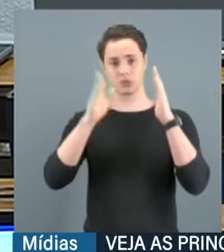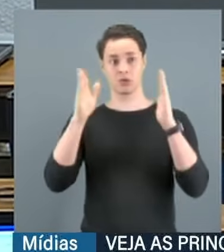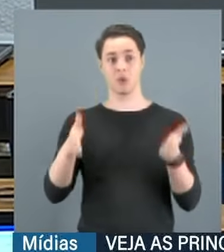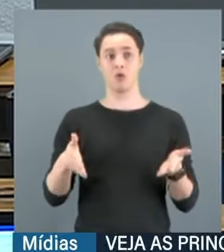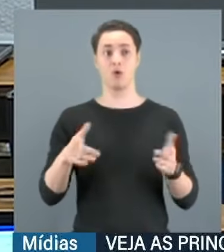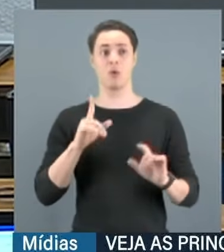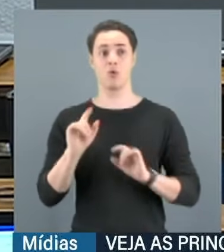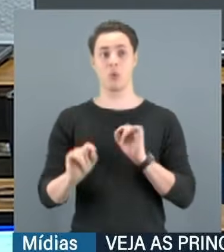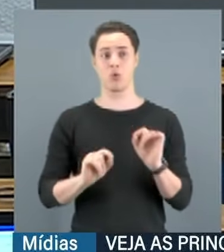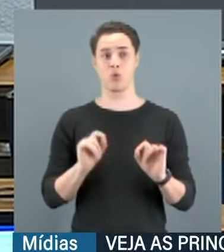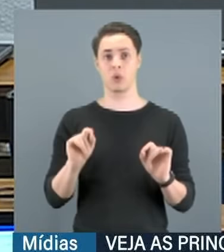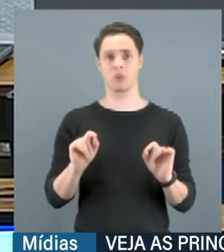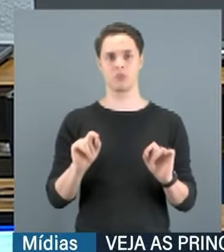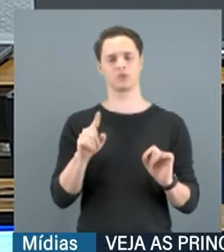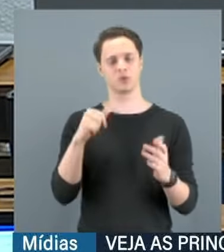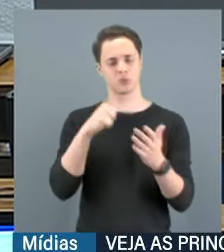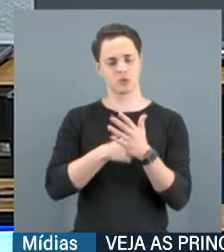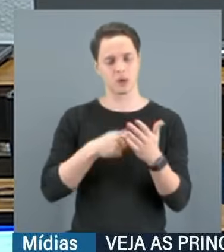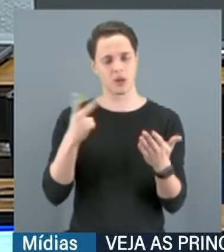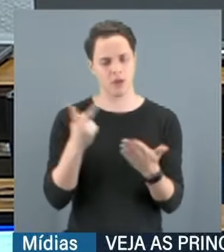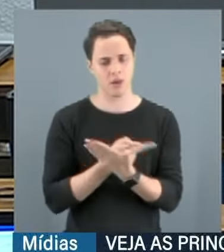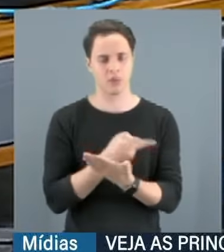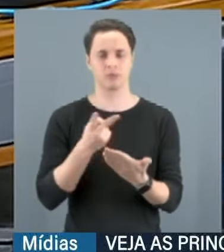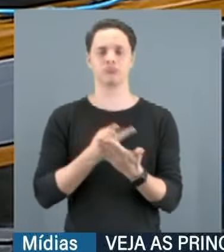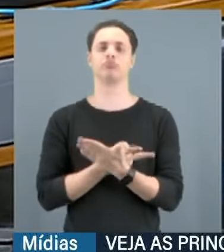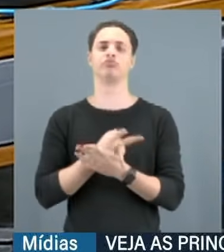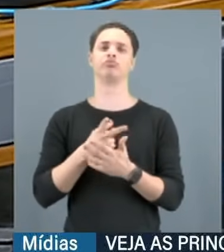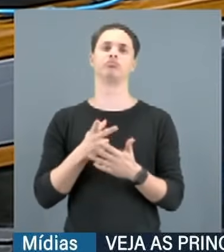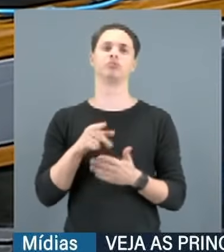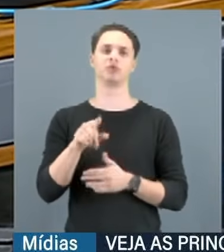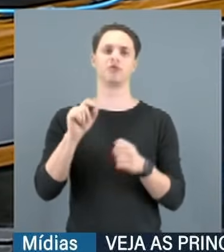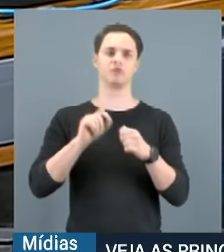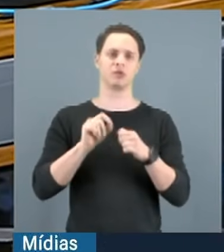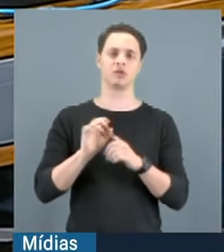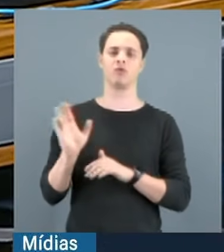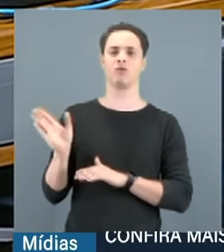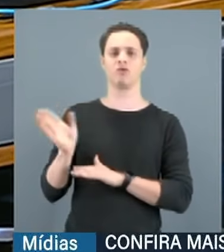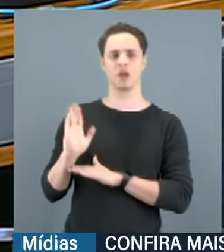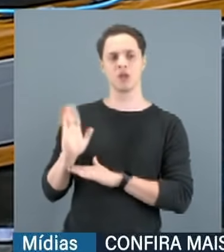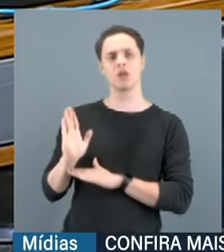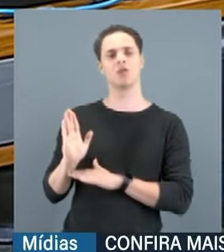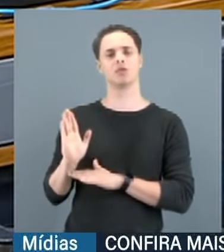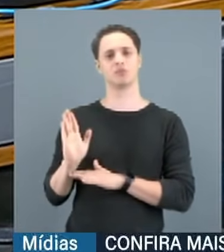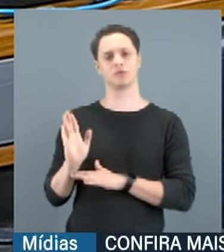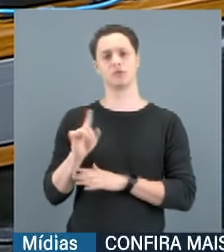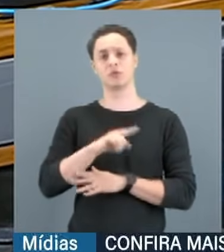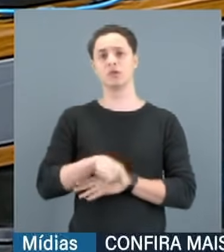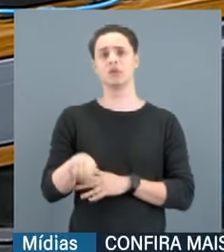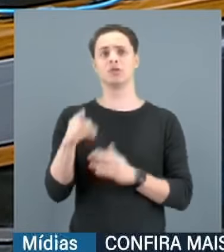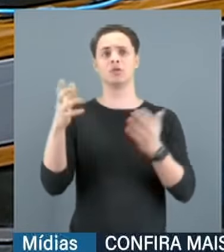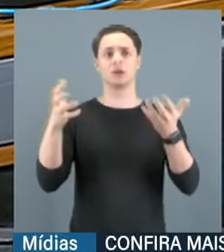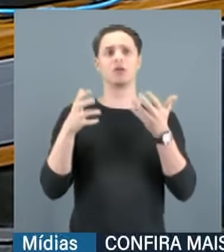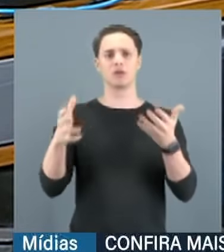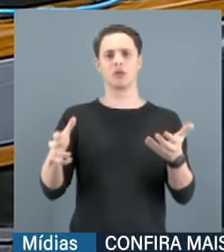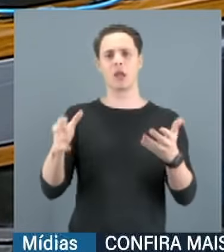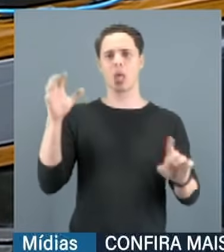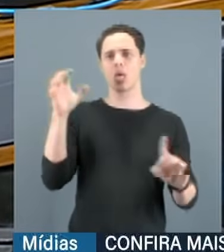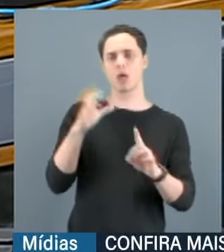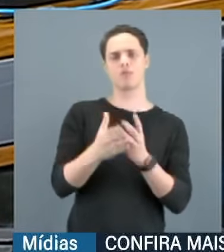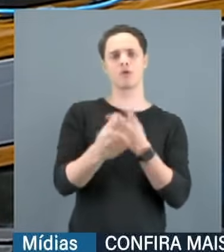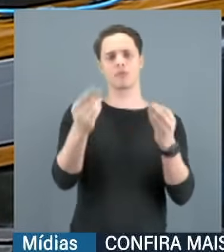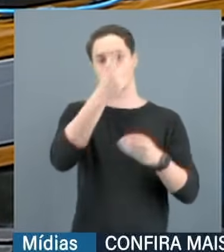menos lutou erradamente, mas o fez através de vídeos. Vocês queriam e levaram muita gente à